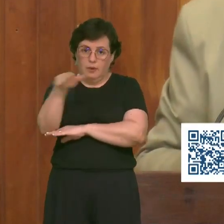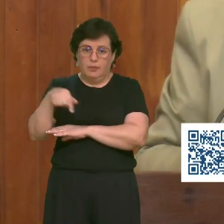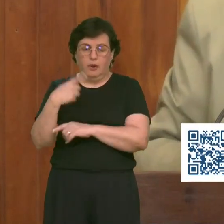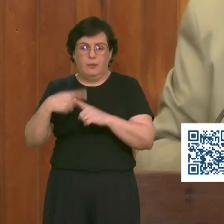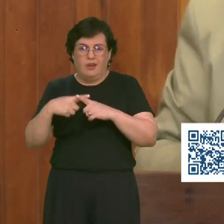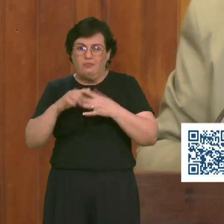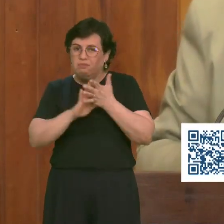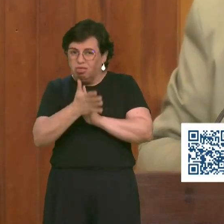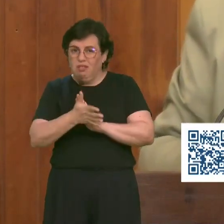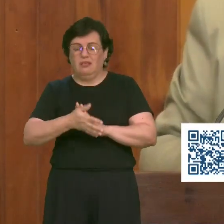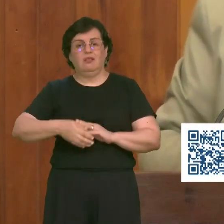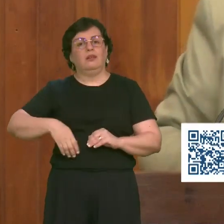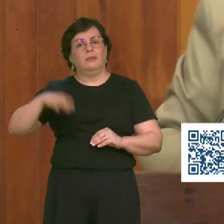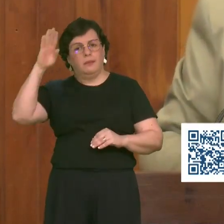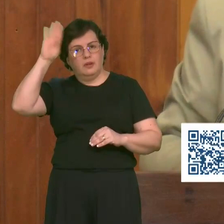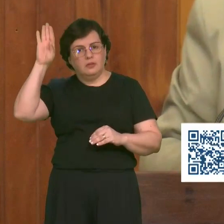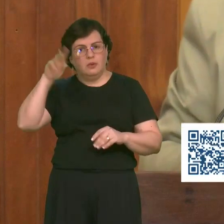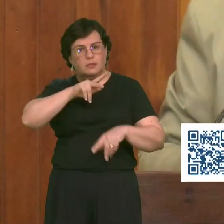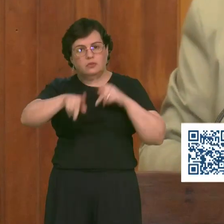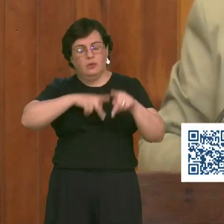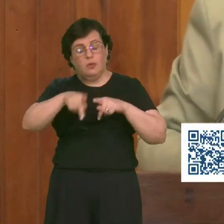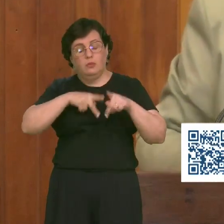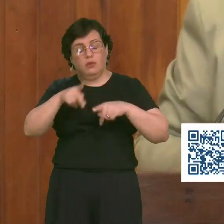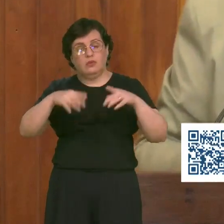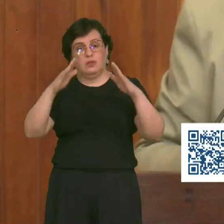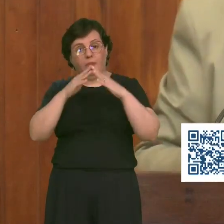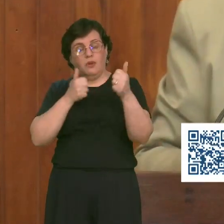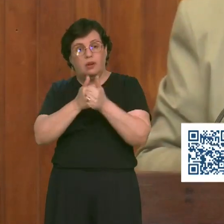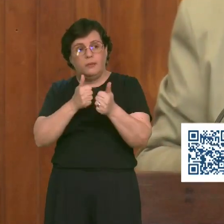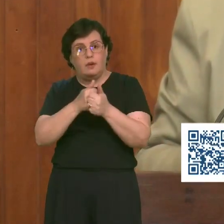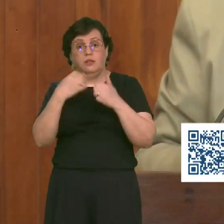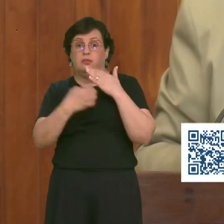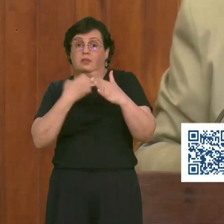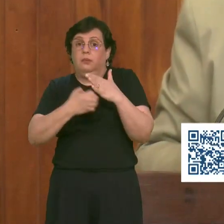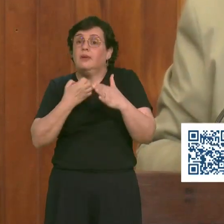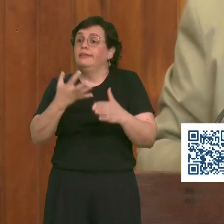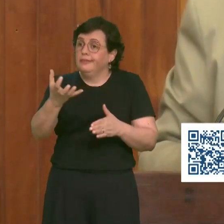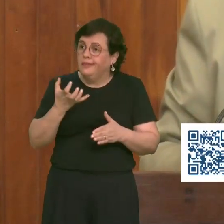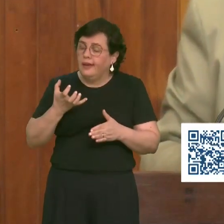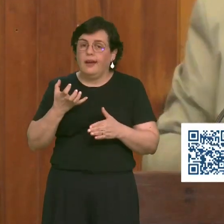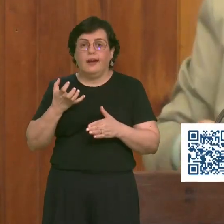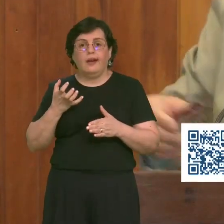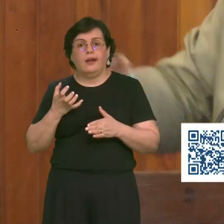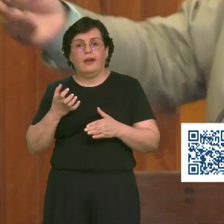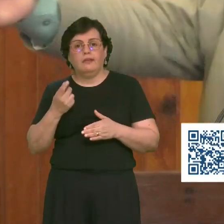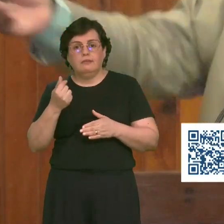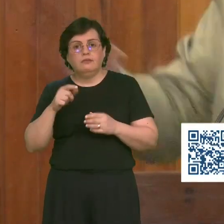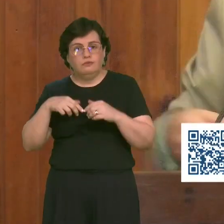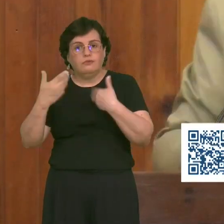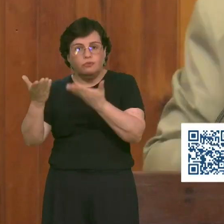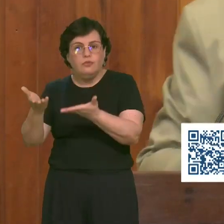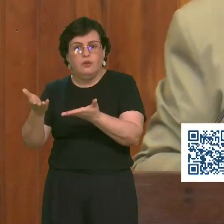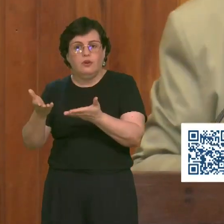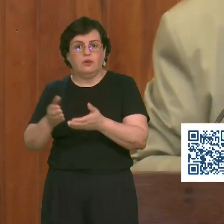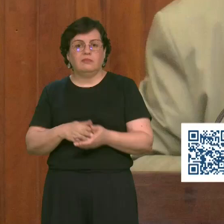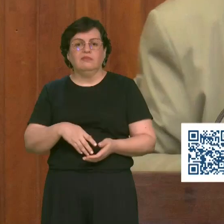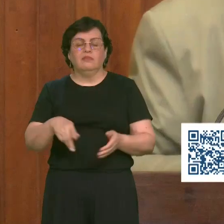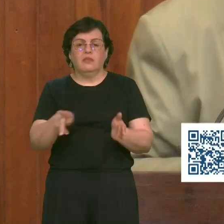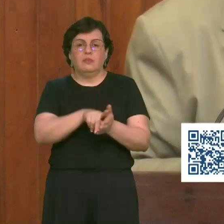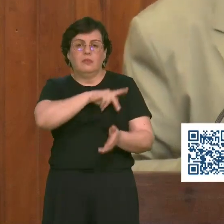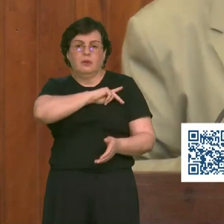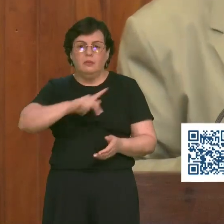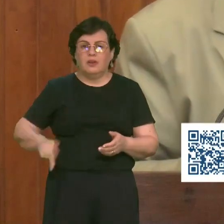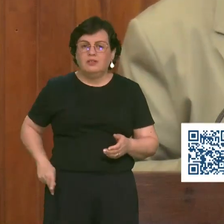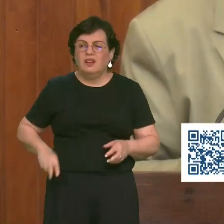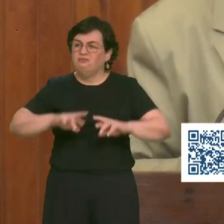principalmente a população e o empresário tá querendo investir nós tivemos lá o próprio presidente